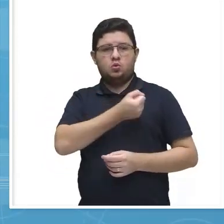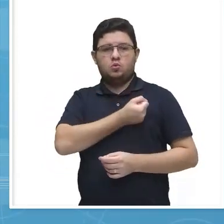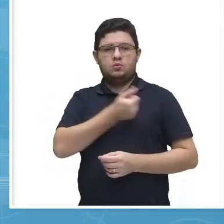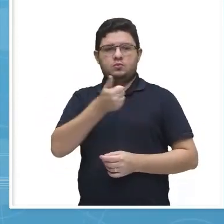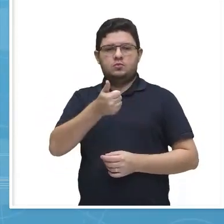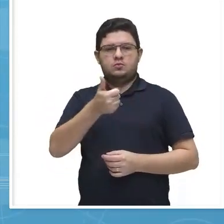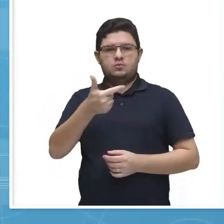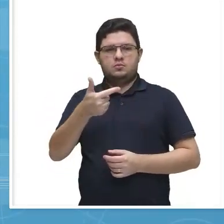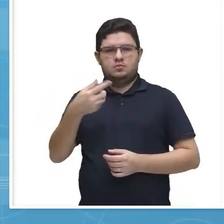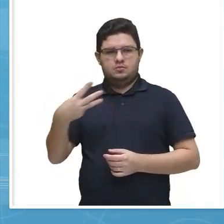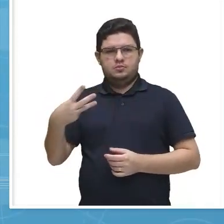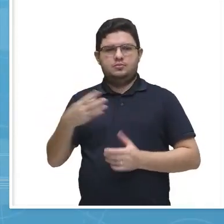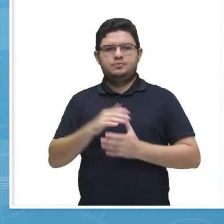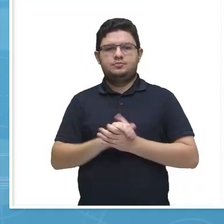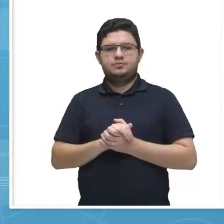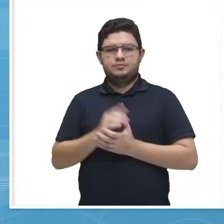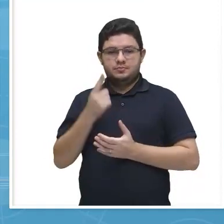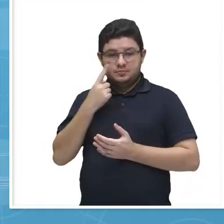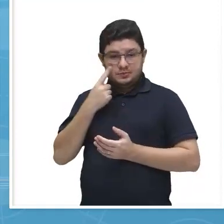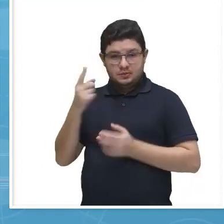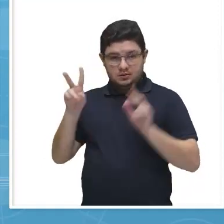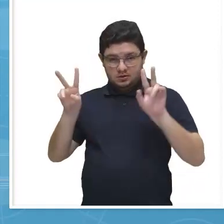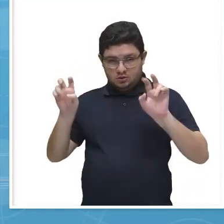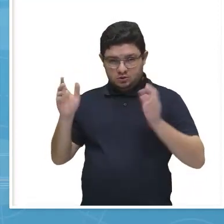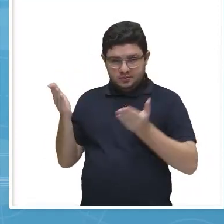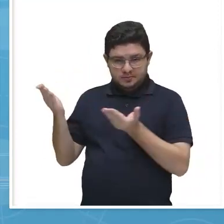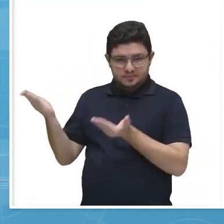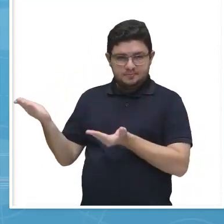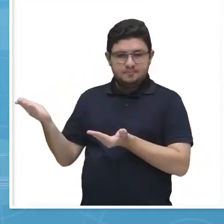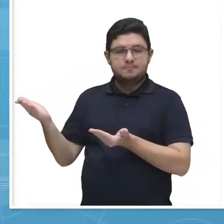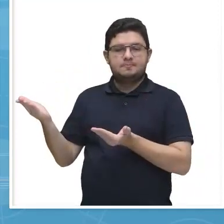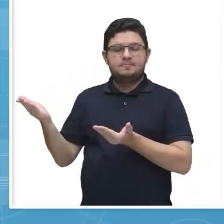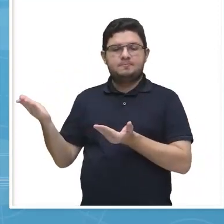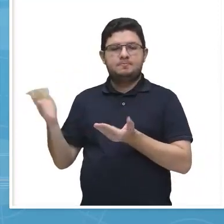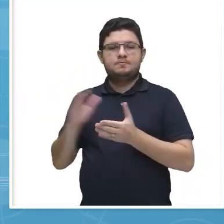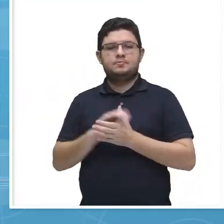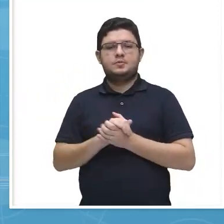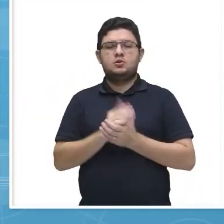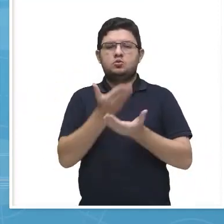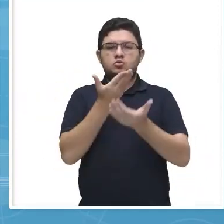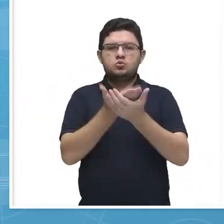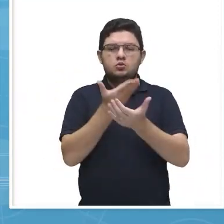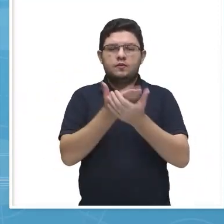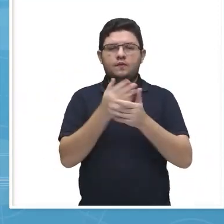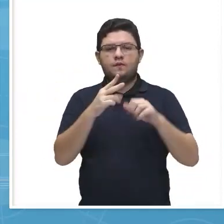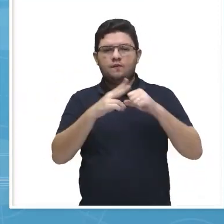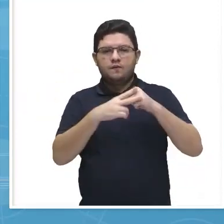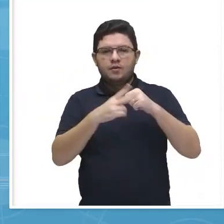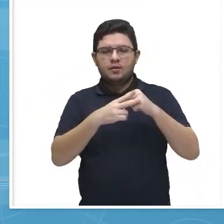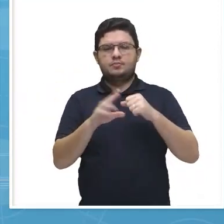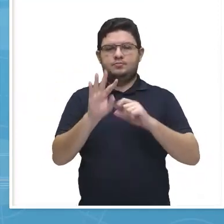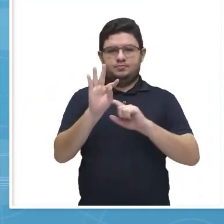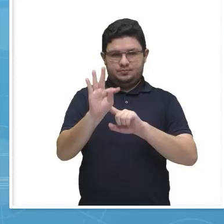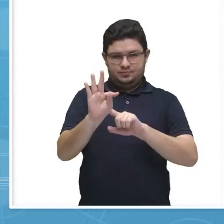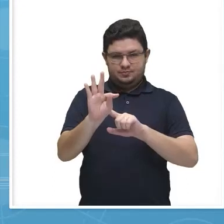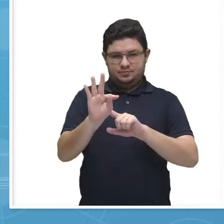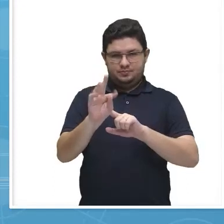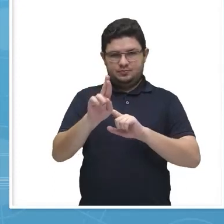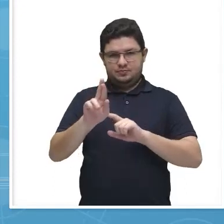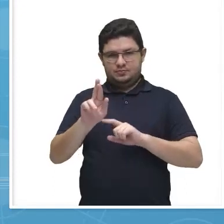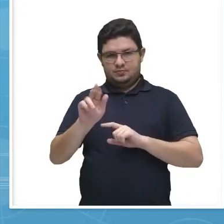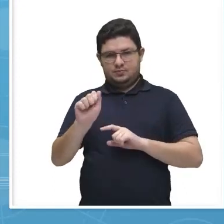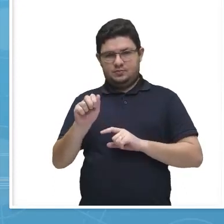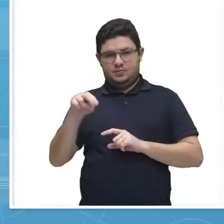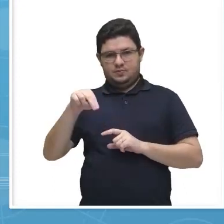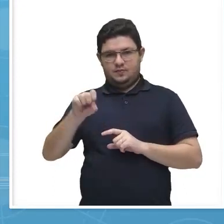123, transitividade verbal. Nós vamos estudar sobre os verbos transitivos e intransitivos. Então